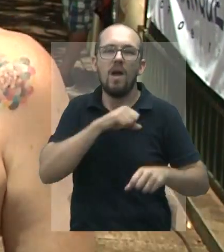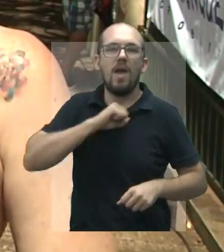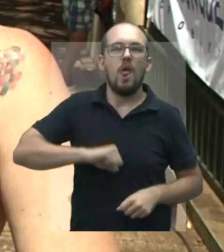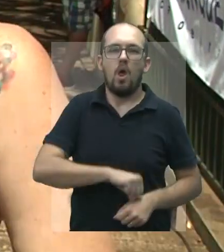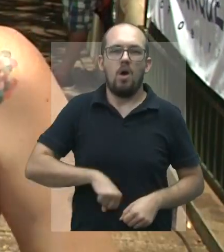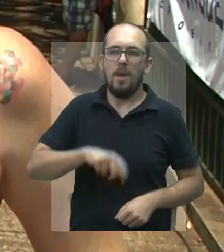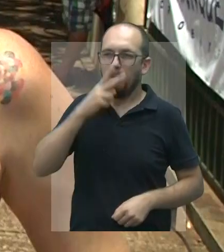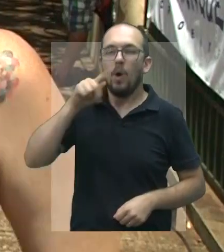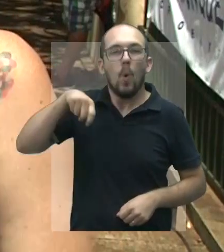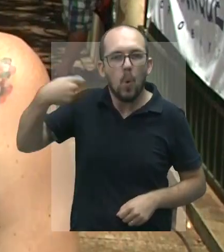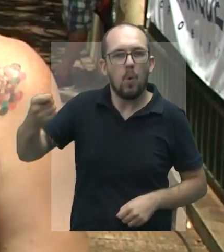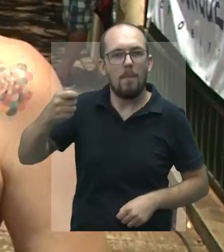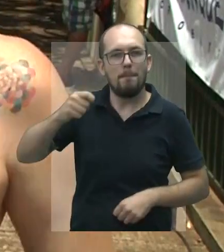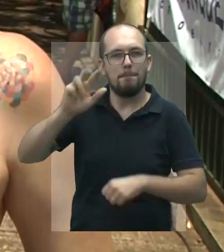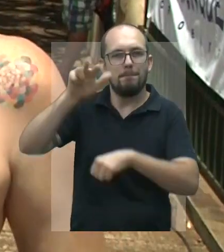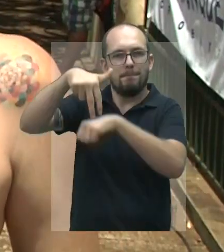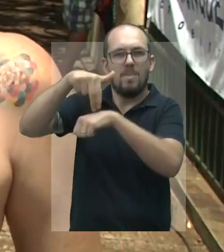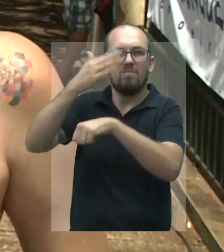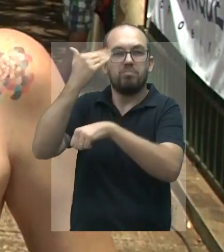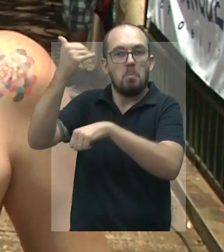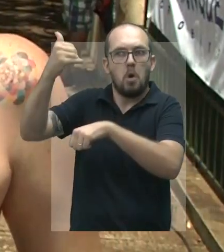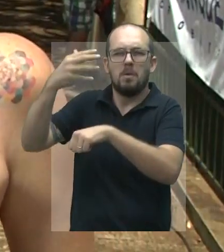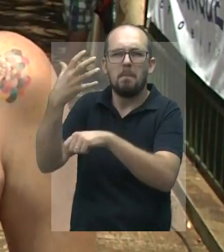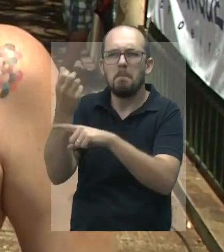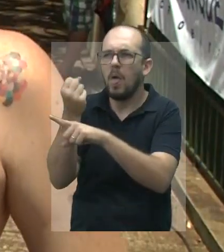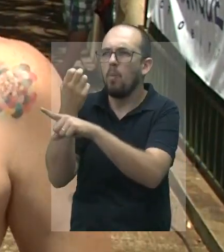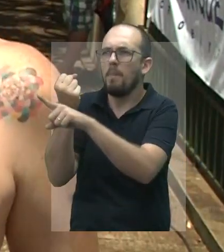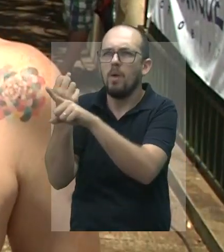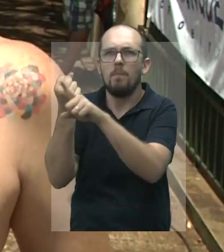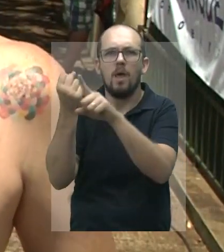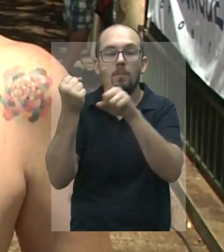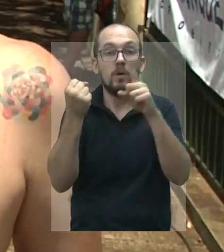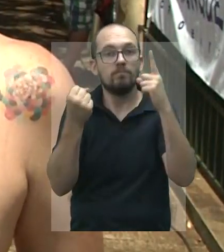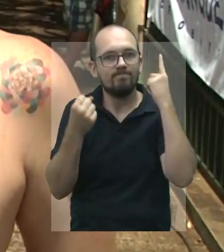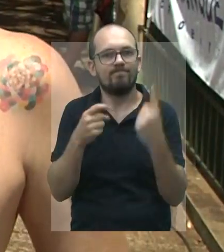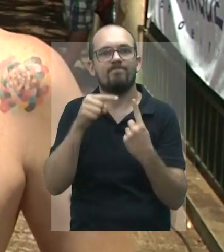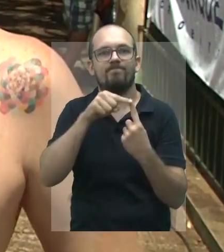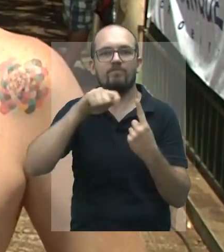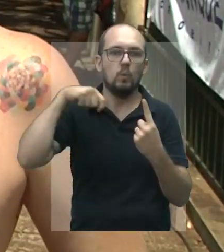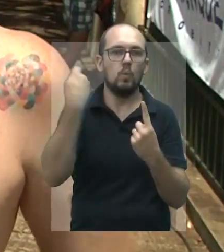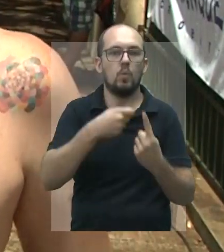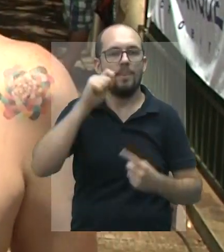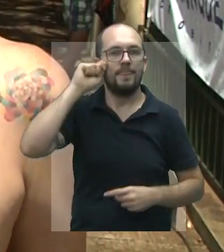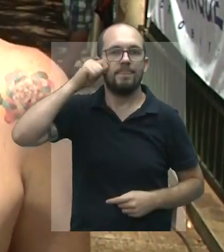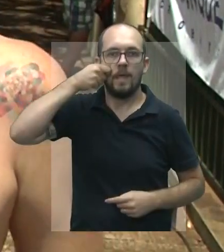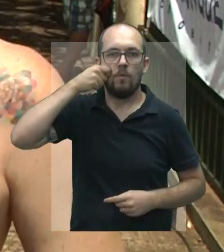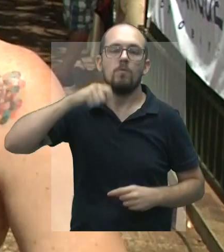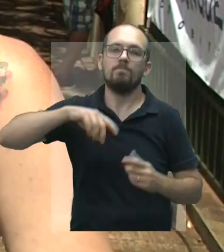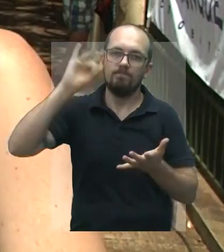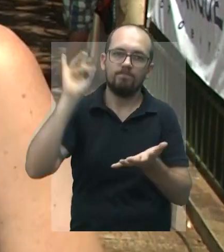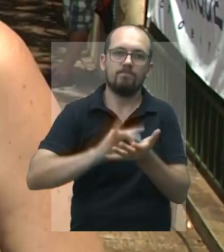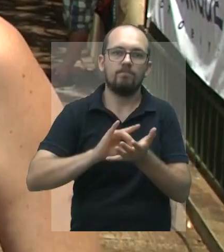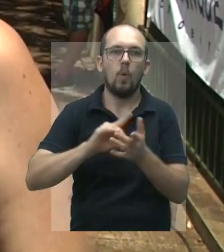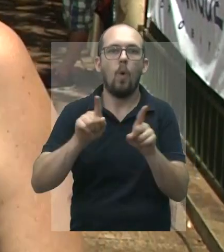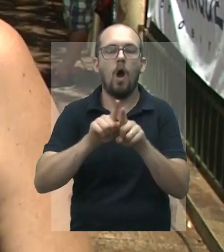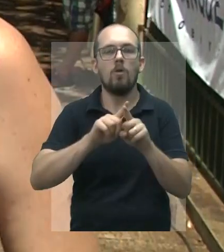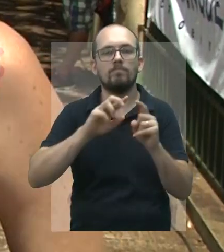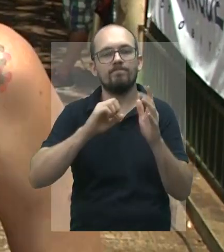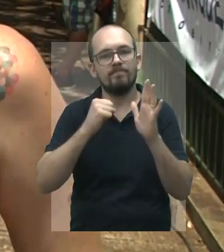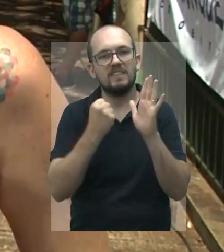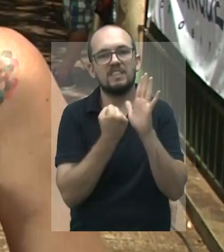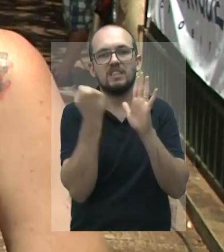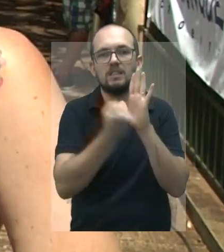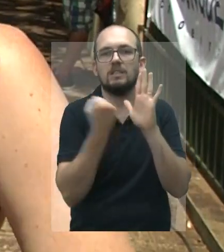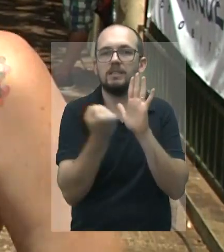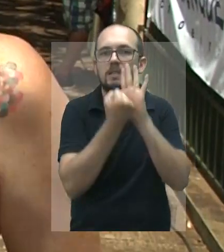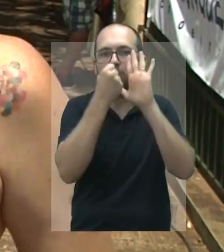brancos e aqui a gente está sendo representado por Zumbi, homenageando essa simbólica estátua, de Zumbi dos Palmares aqui na